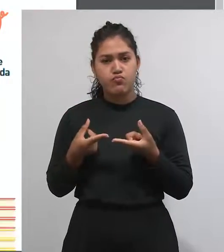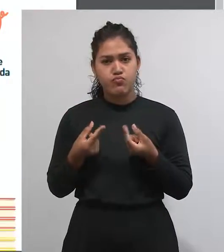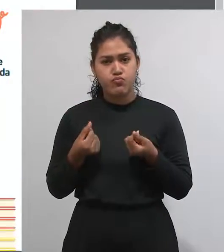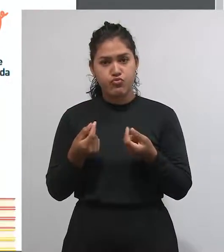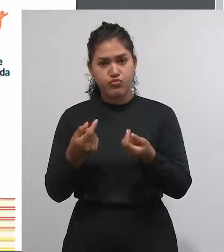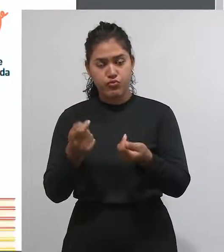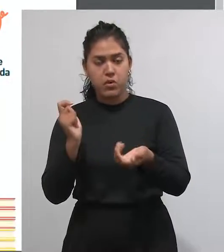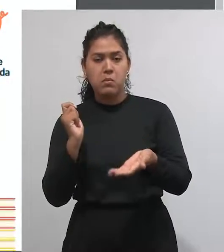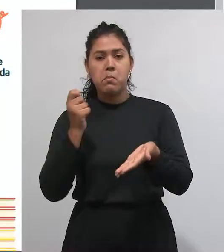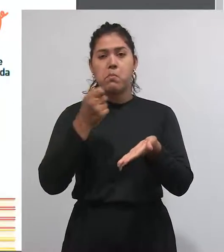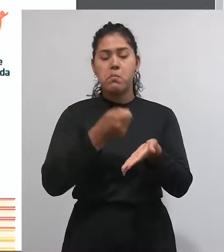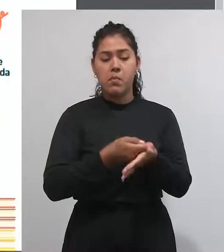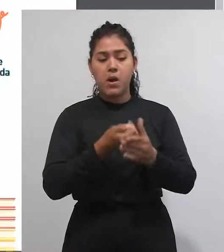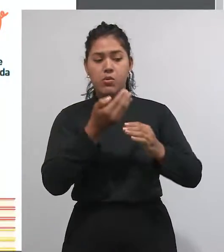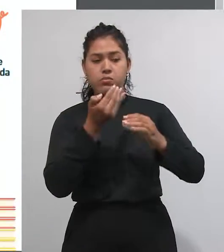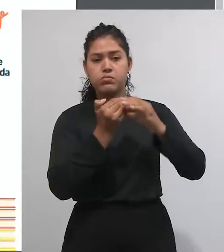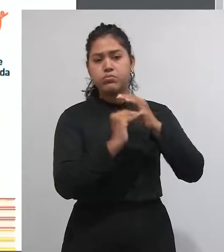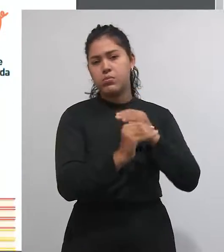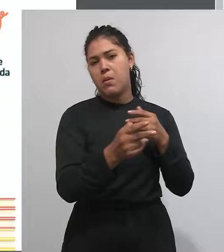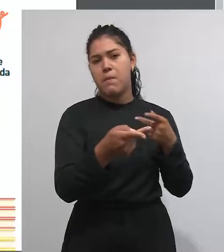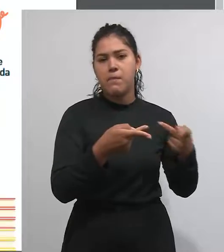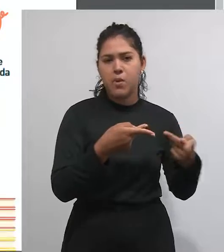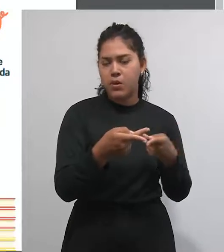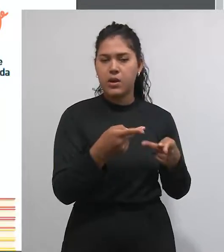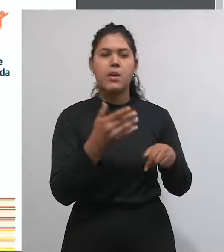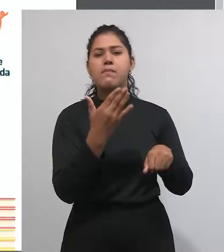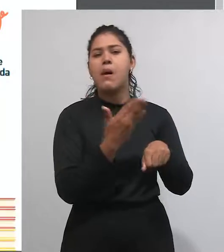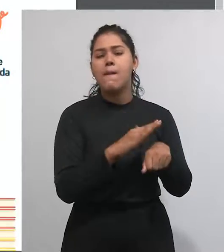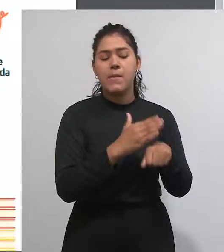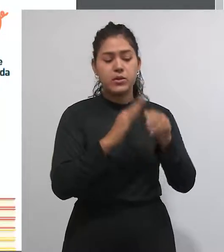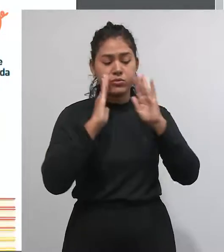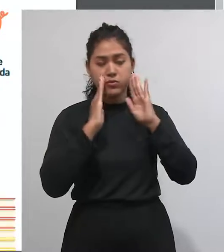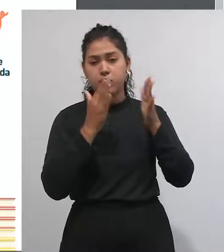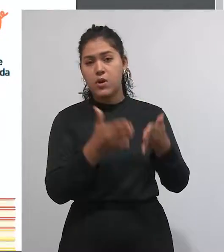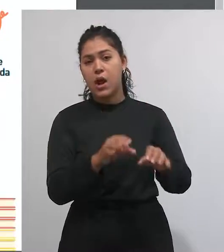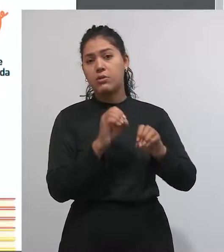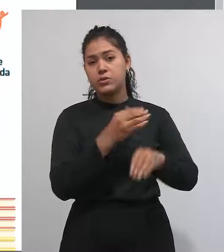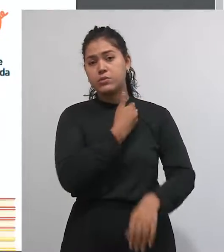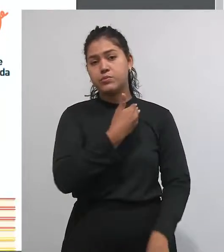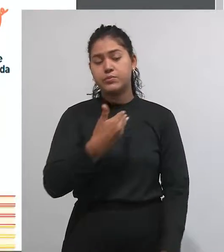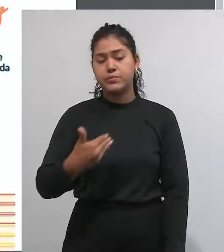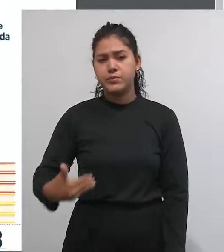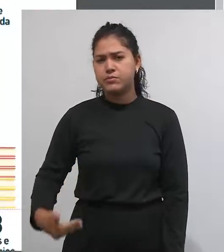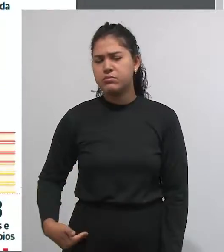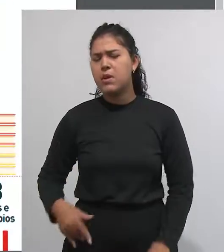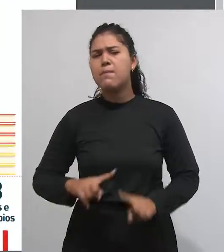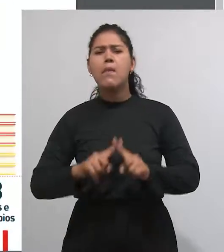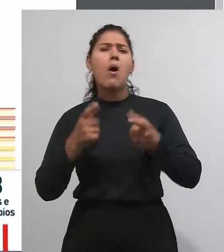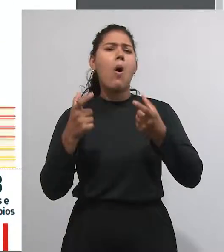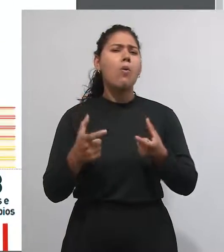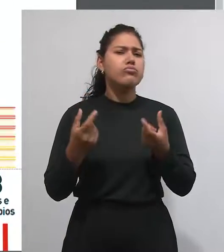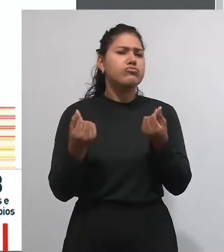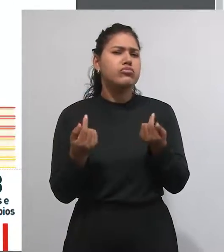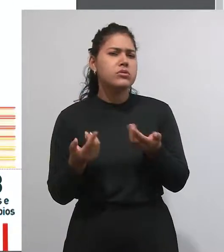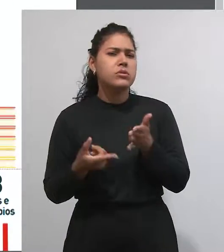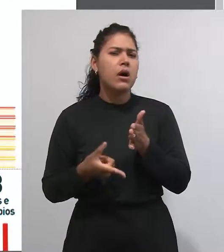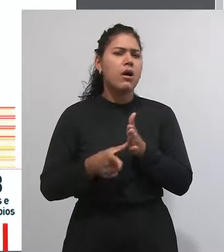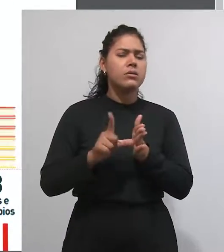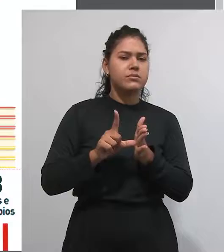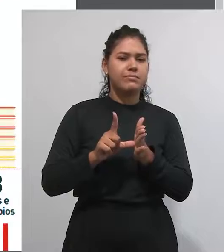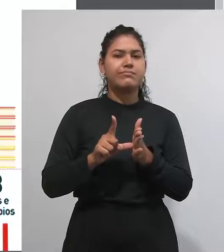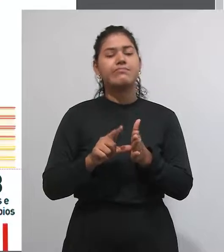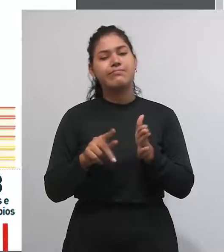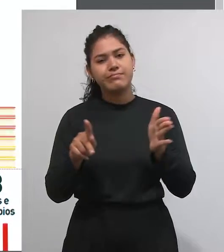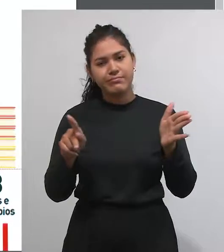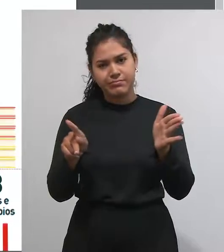contribuição social destinada ao financiamento dos programas, das ações voltadas para a educação pública. Ele vem da onde? Ele